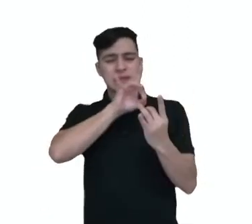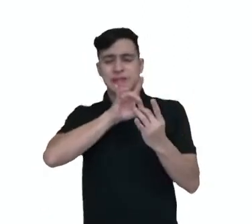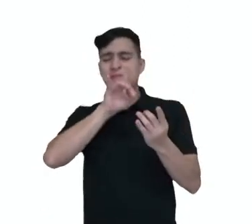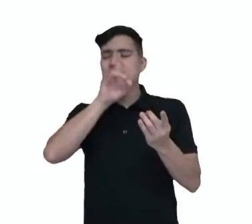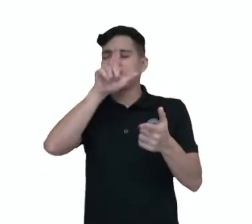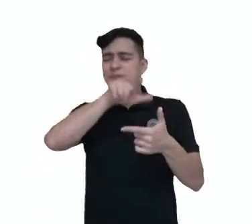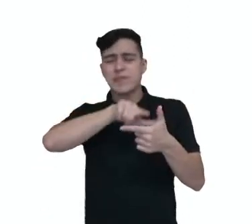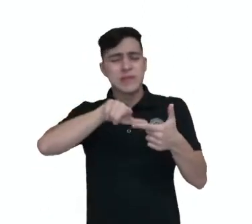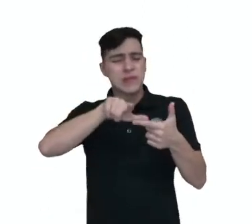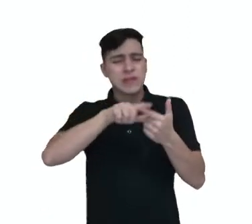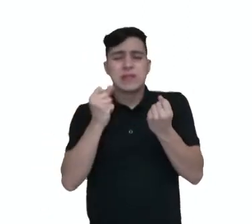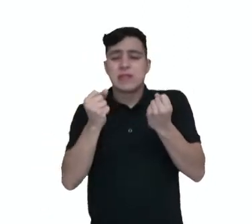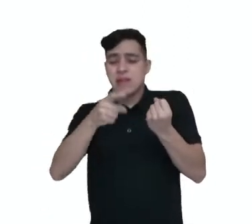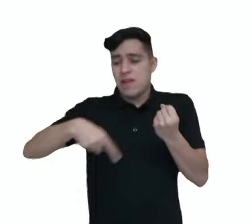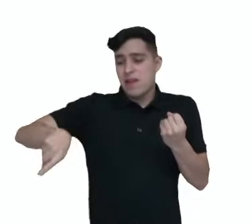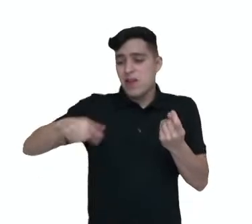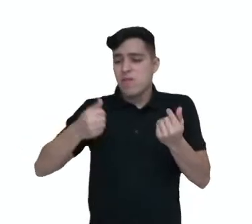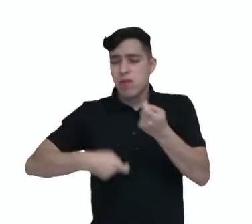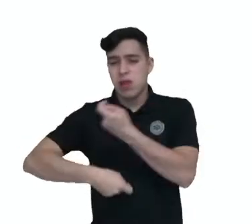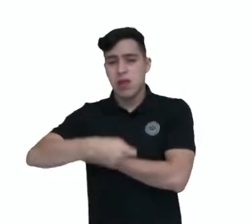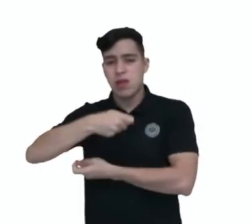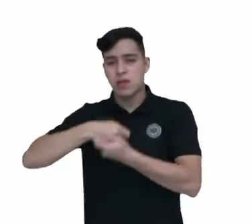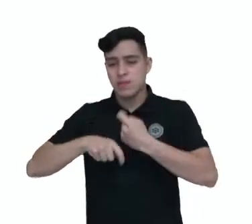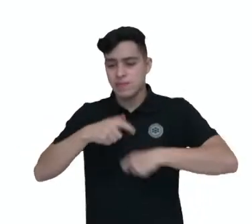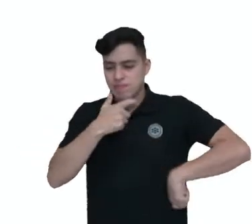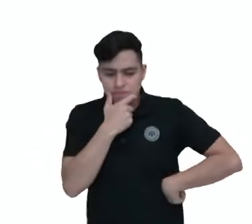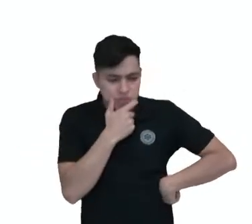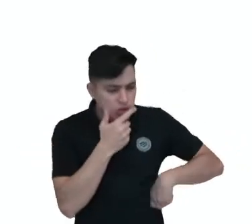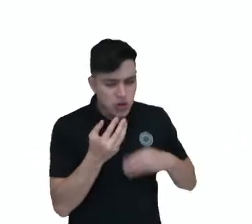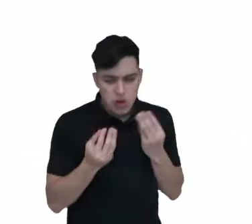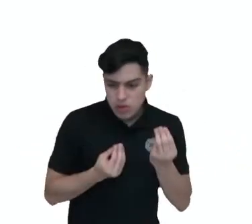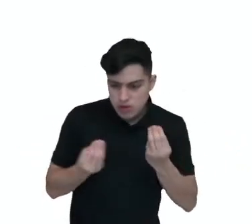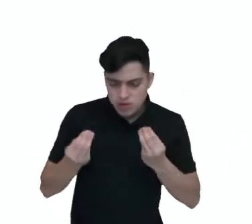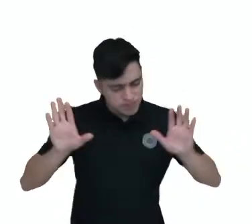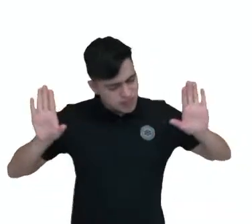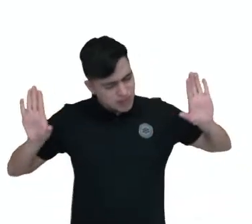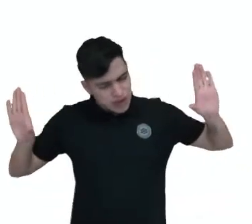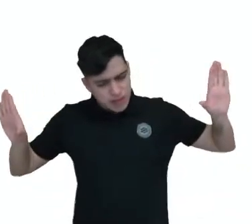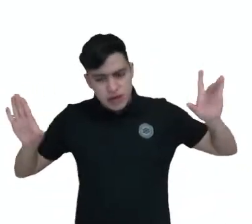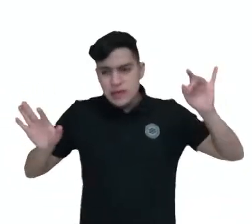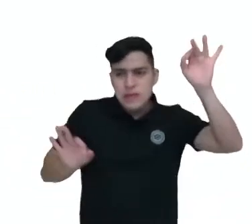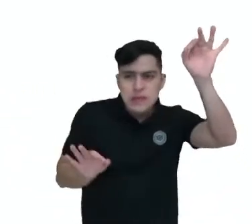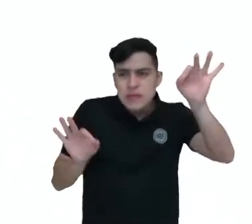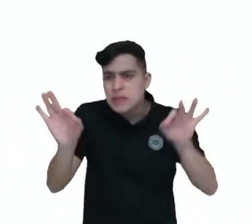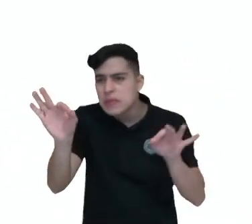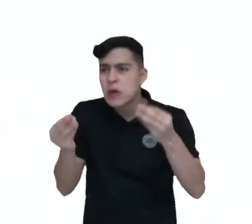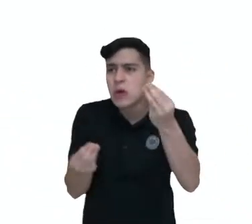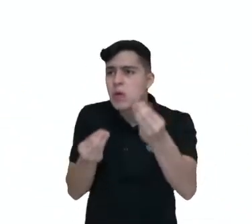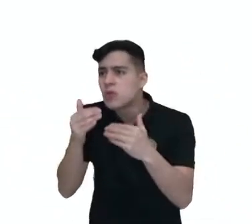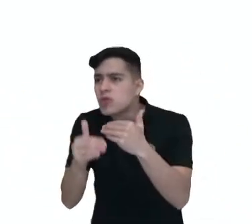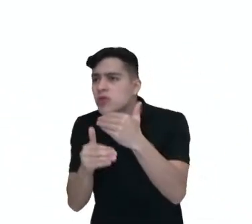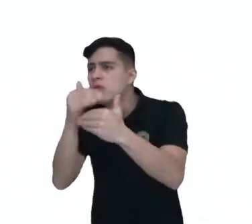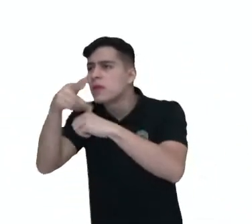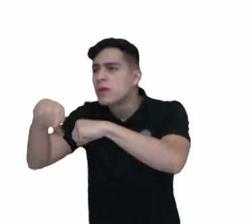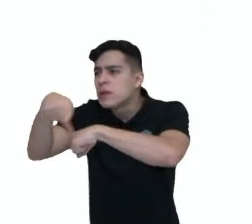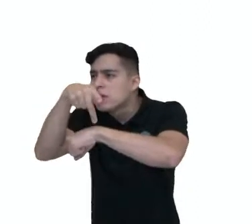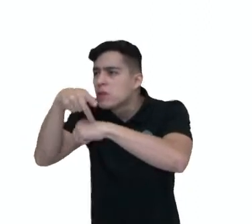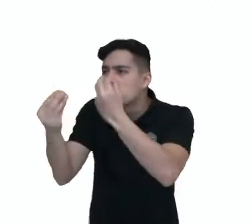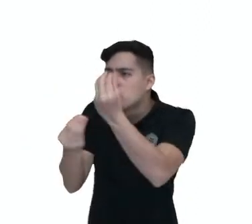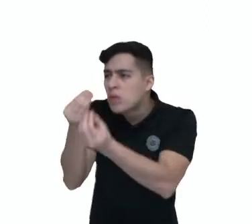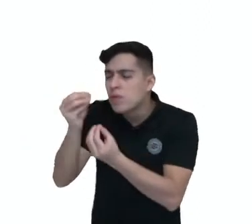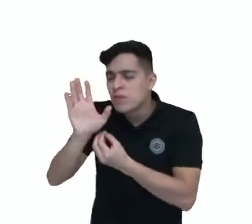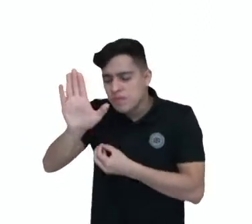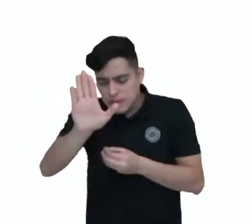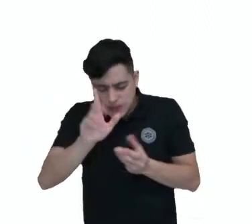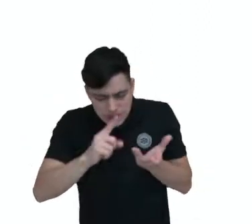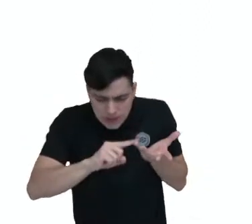para o comércio, que passou a ditar o ritmo de desenvolvimento das nações vigentes. A necessidade de